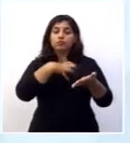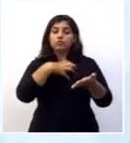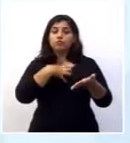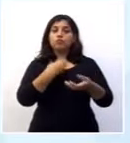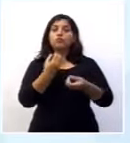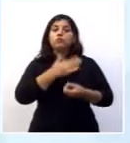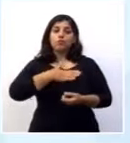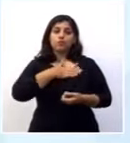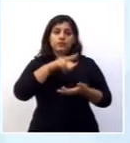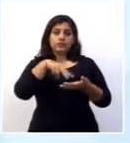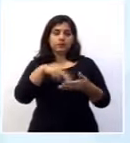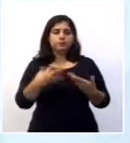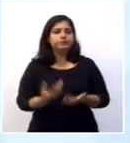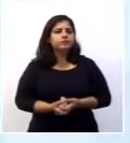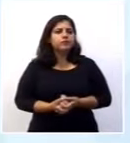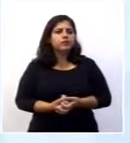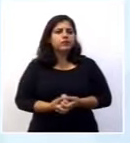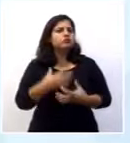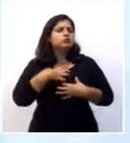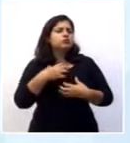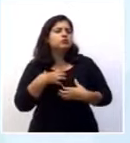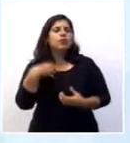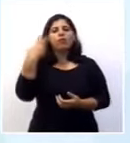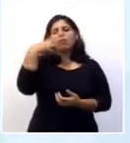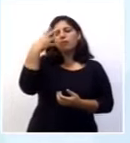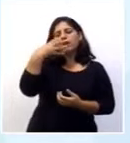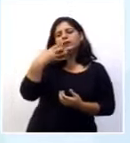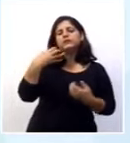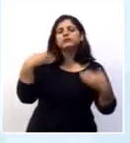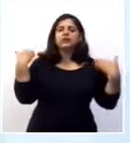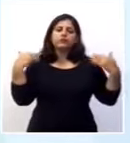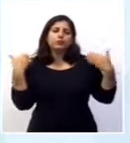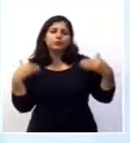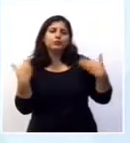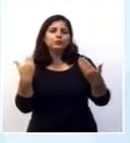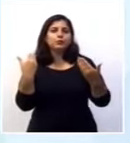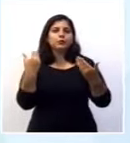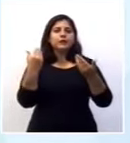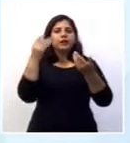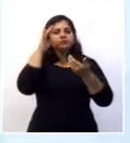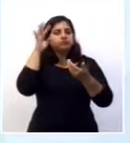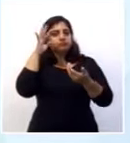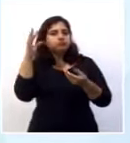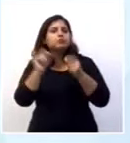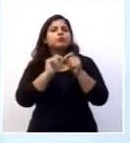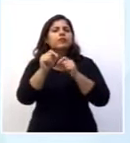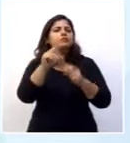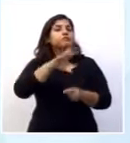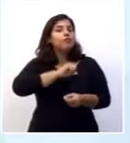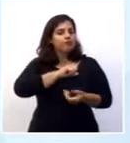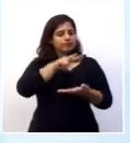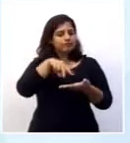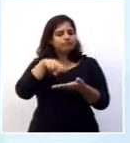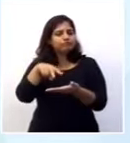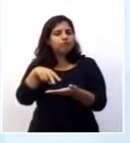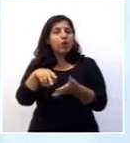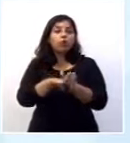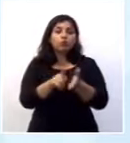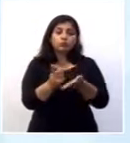ler? Que tipo de livro? Romance, aventura, ficção? O que que você gosta de ler? Pode ser até